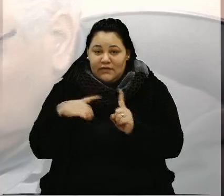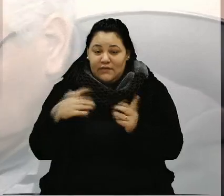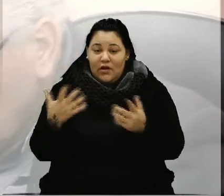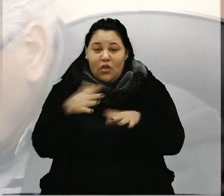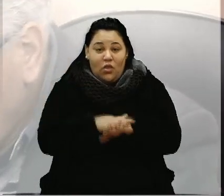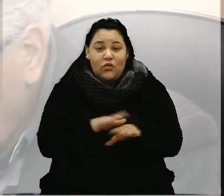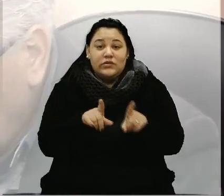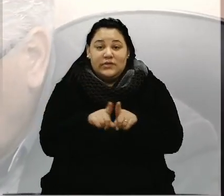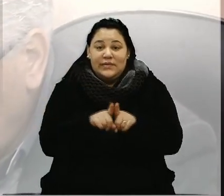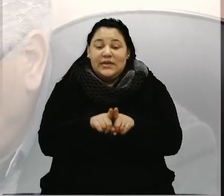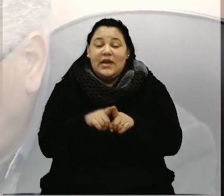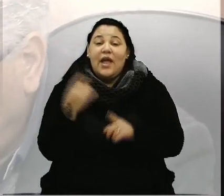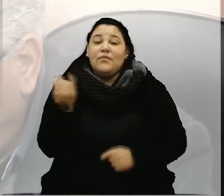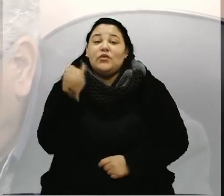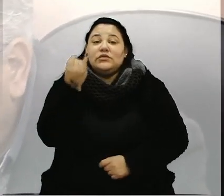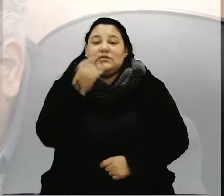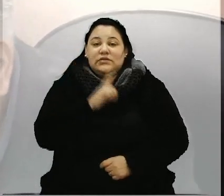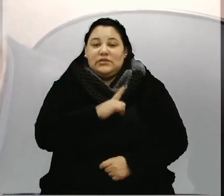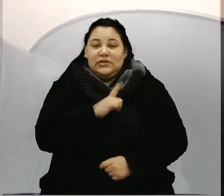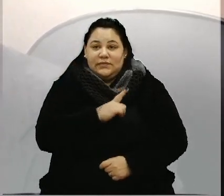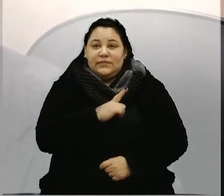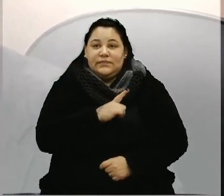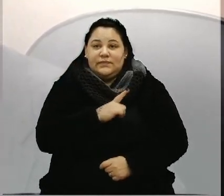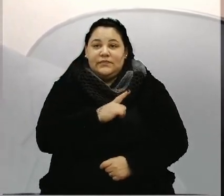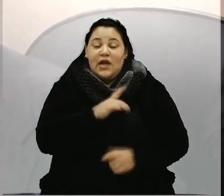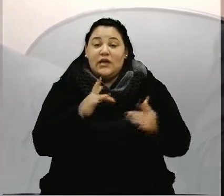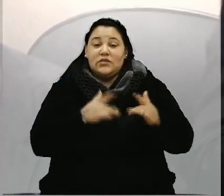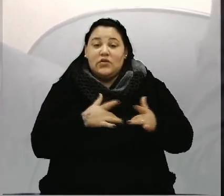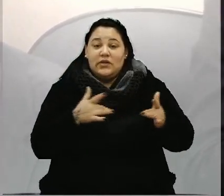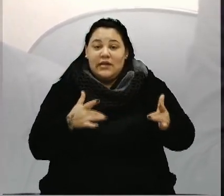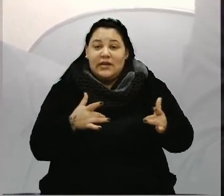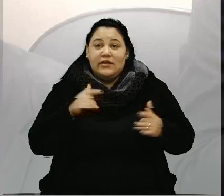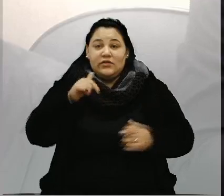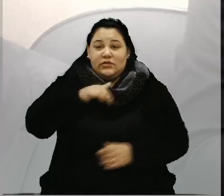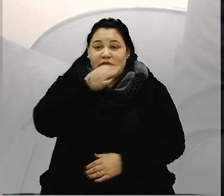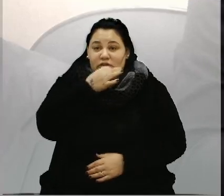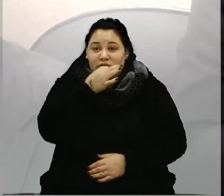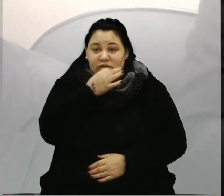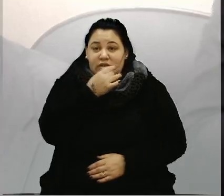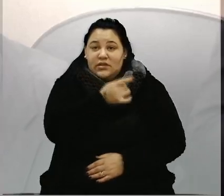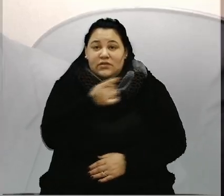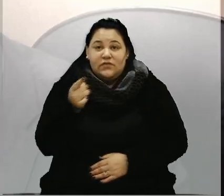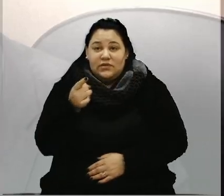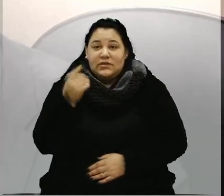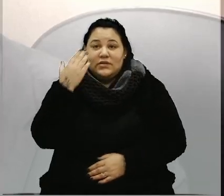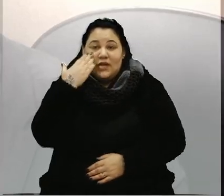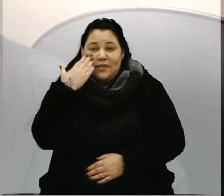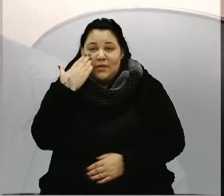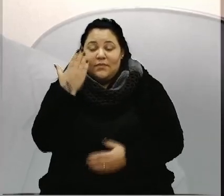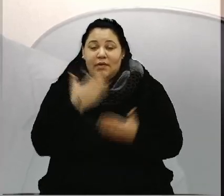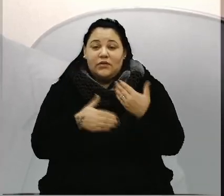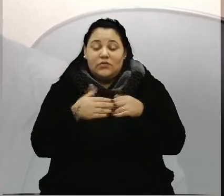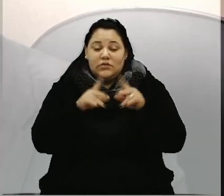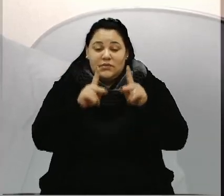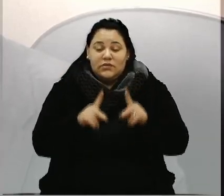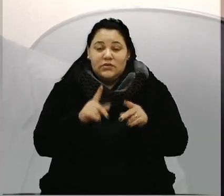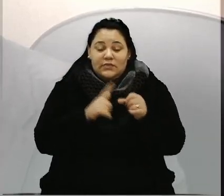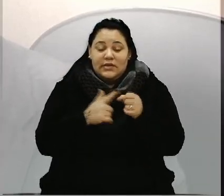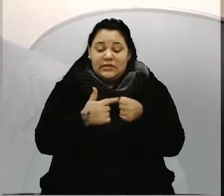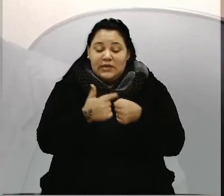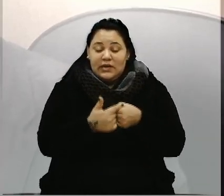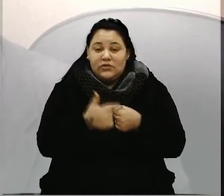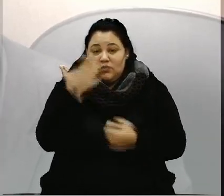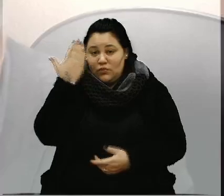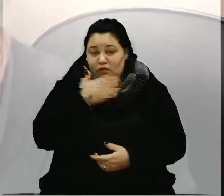a importância que tem a solidariedade em Caxias do Sul, e isso vocês passam para todos nós, passam para a cidade e